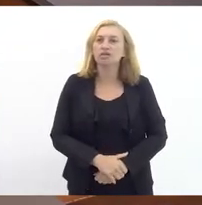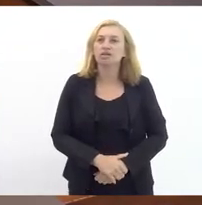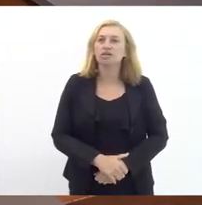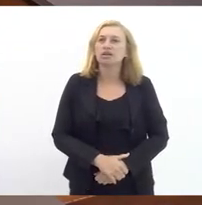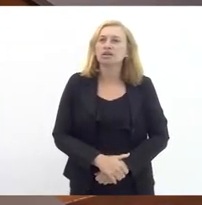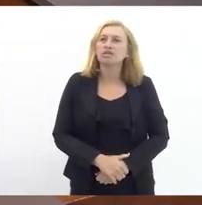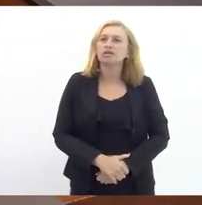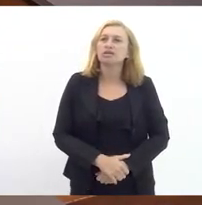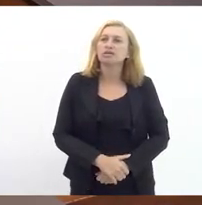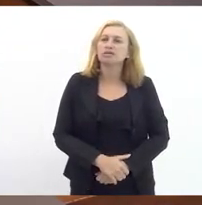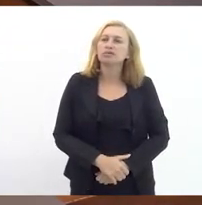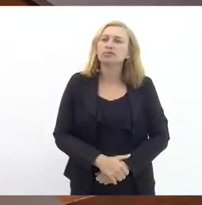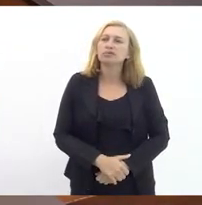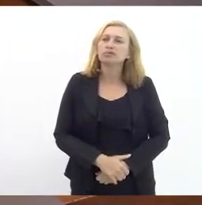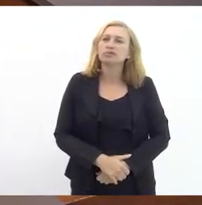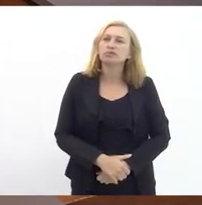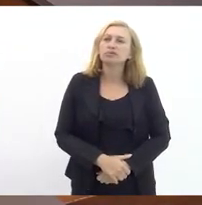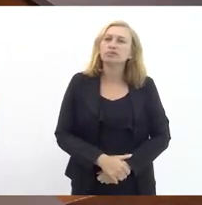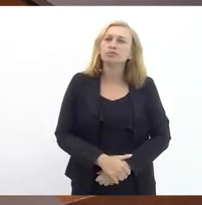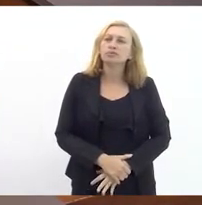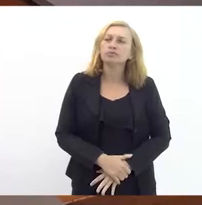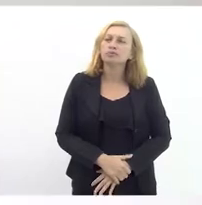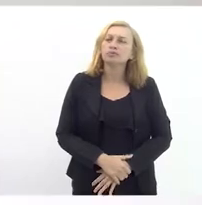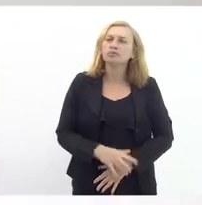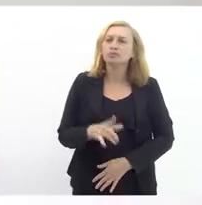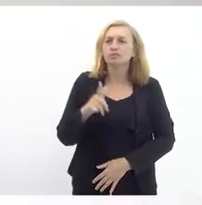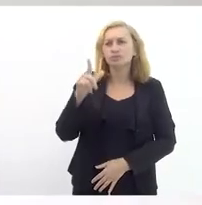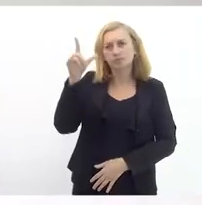vezes. Lucinha,